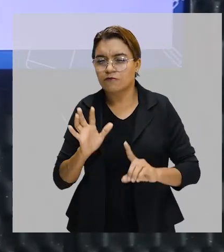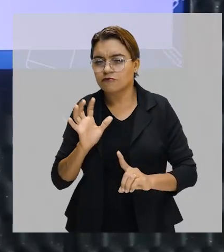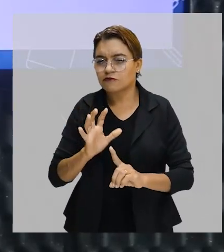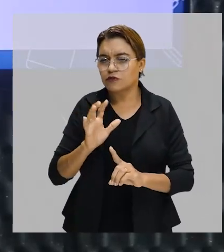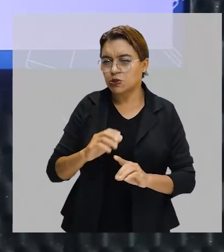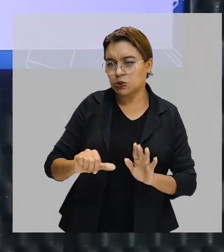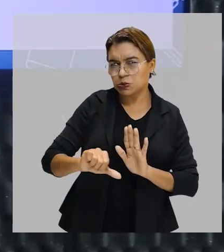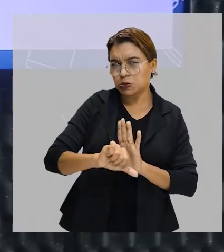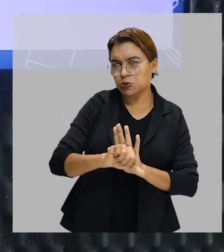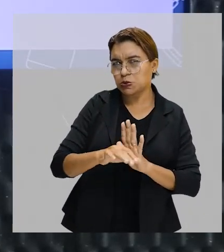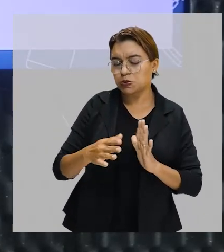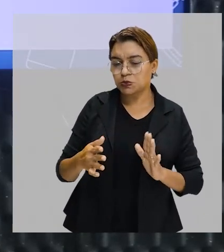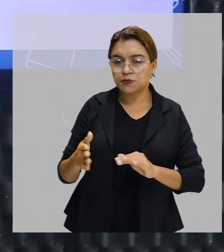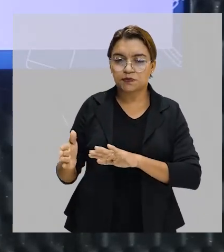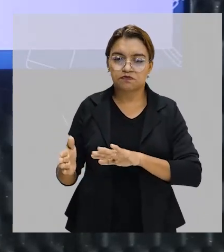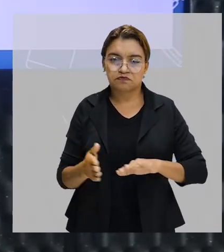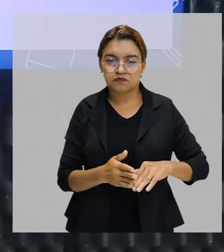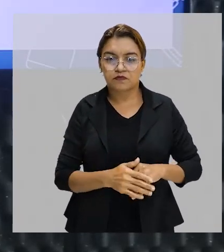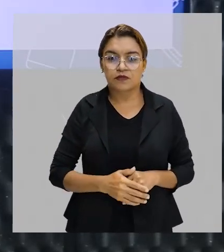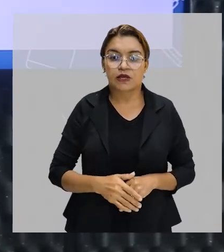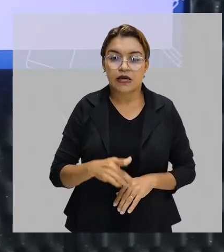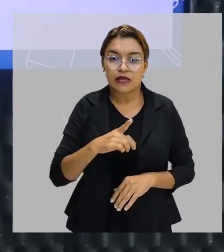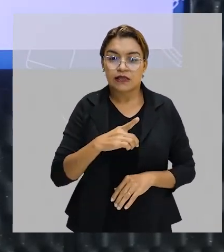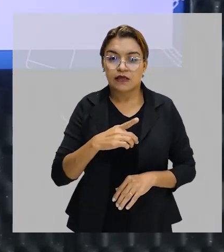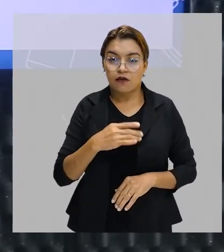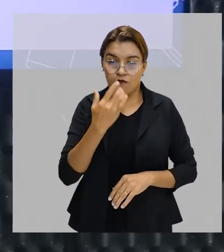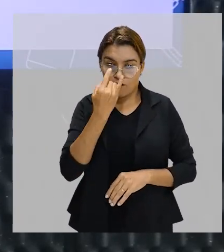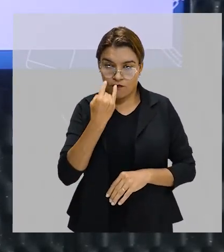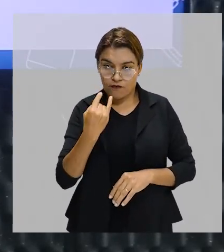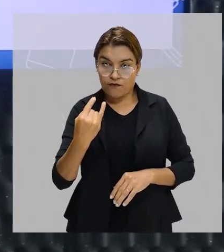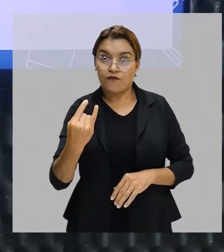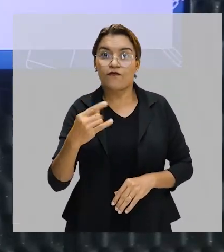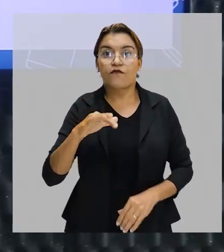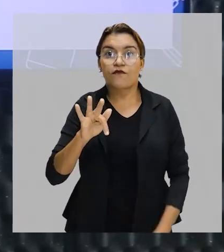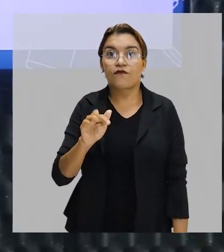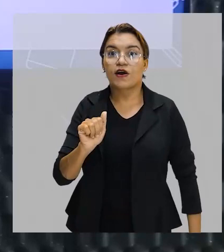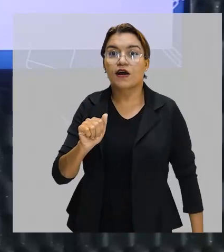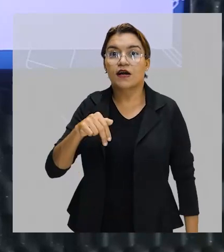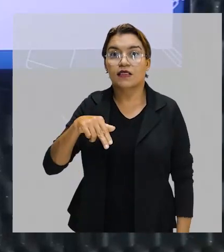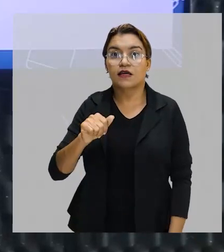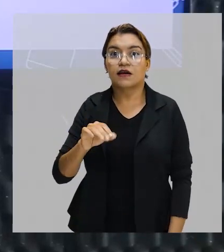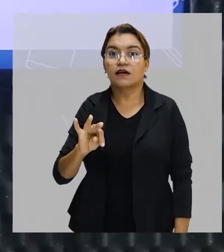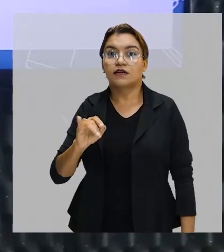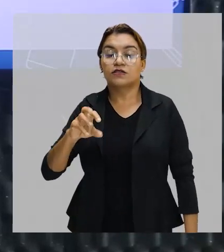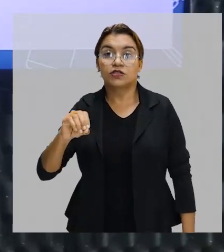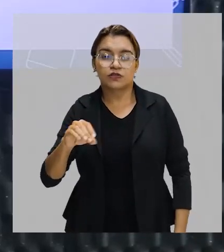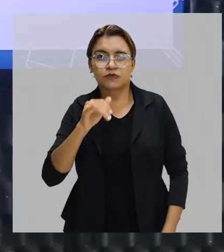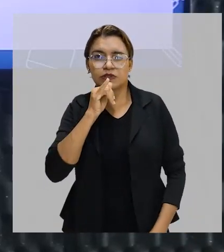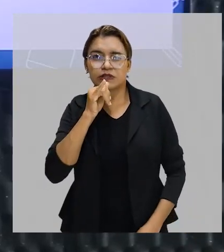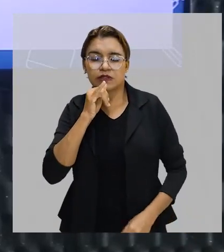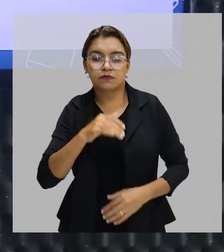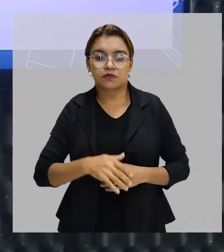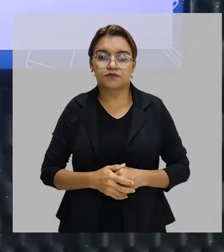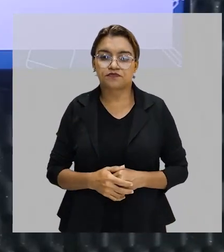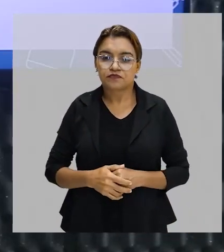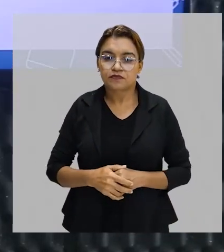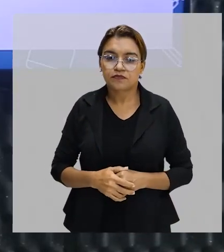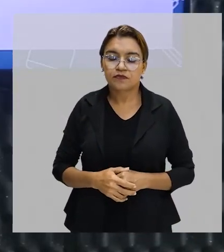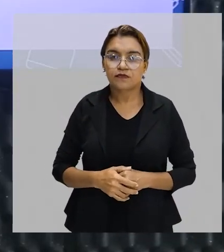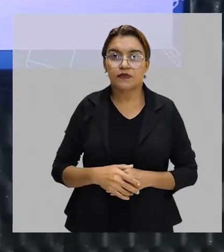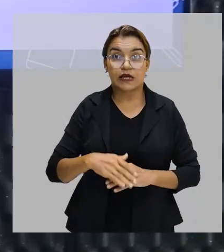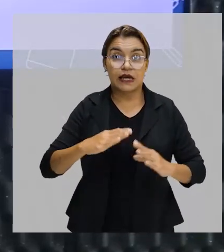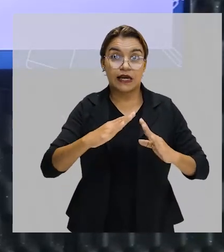fanatismo religioso. Vamos para o fanatismo da obra, só para você entender? Tudo era atrelado à igreja. Então, a